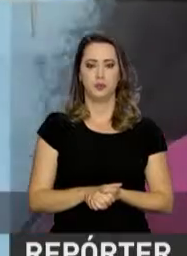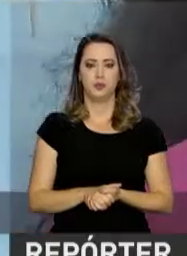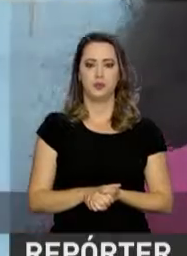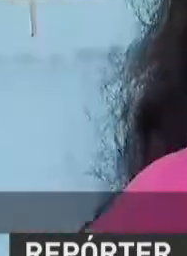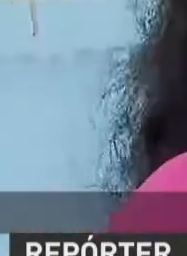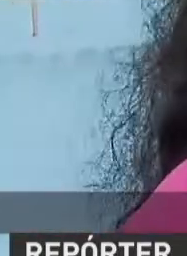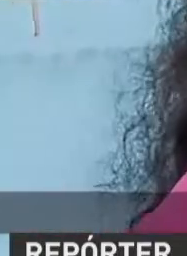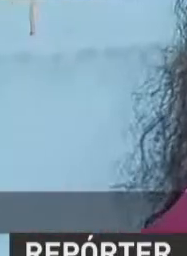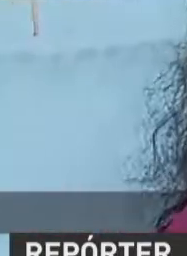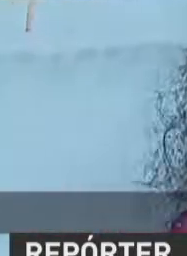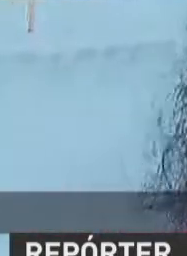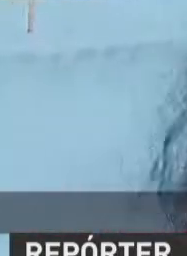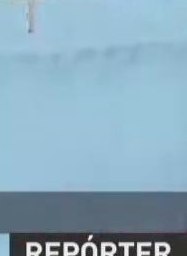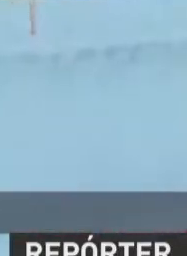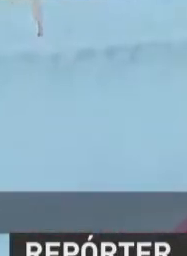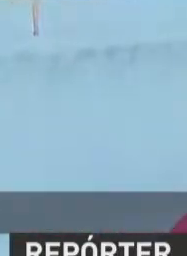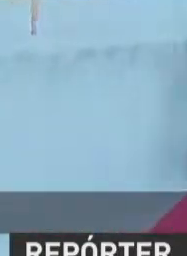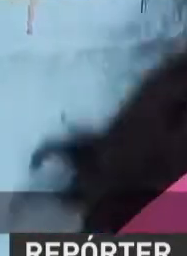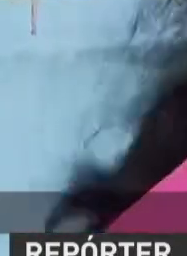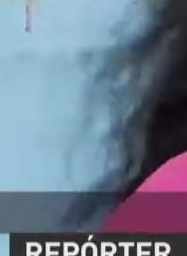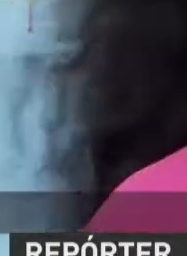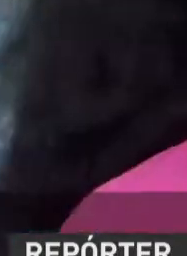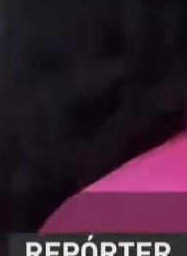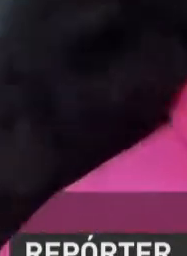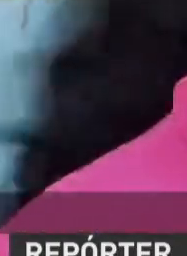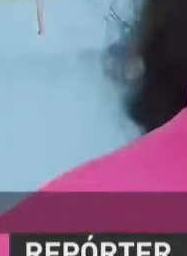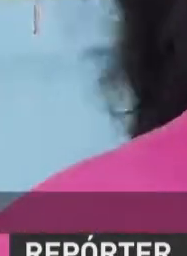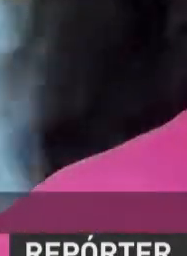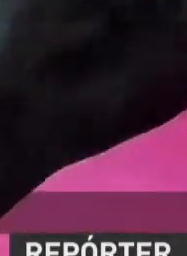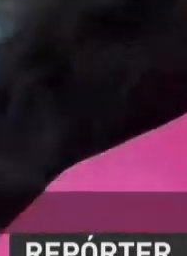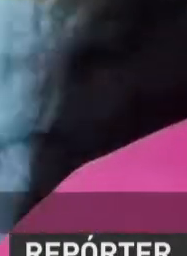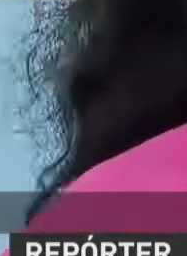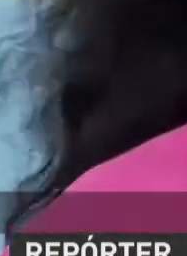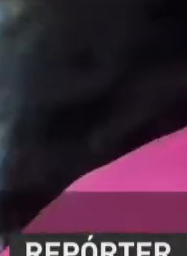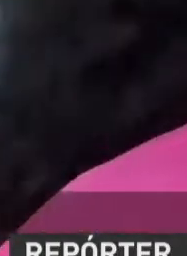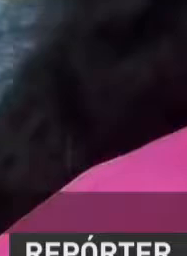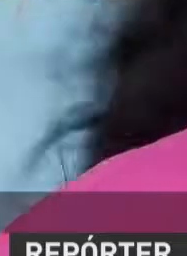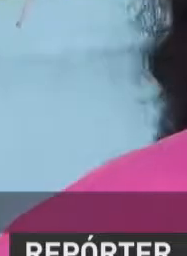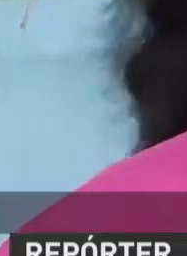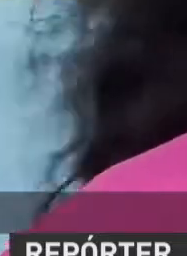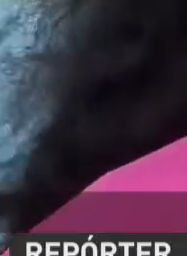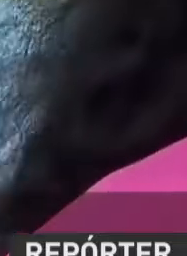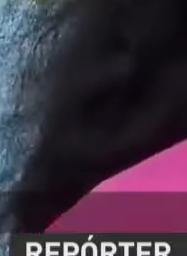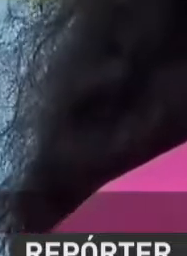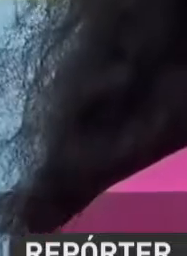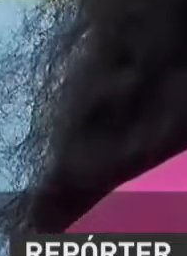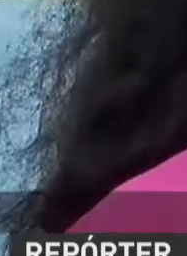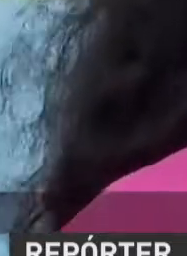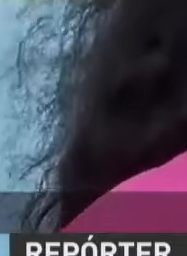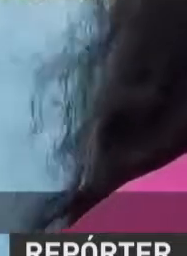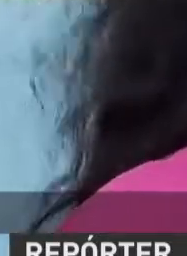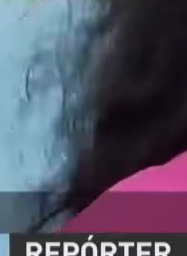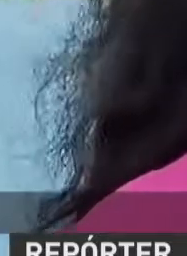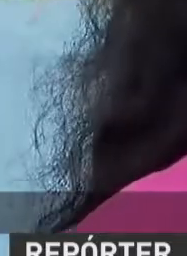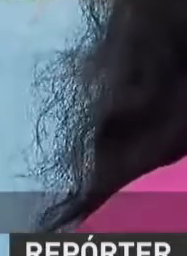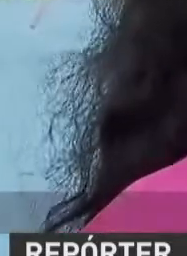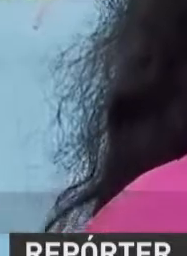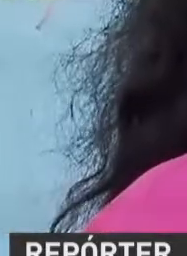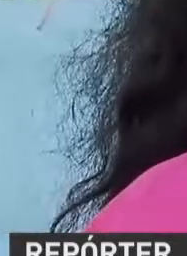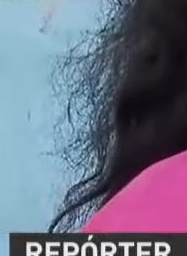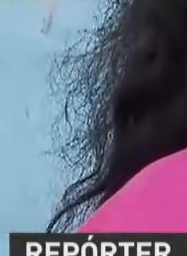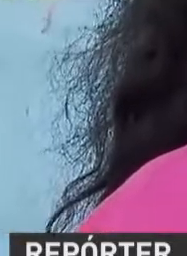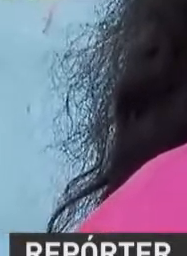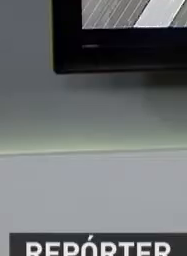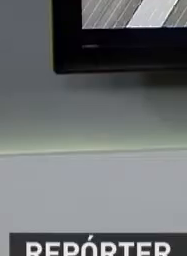llegado hoy y ha sido espectacular. El trato es increíble, maravilloso. Estoy contenta de estar aquí en